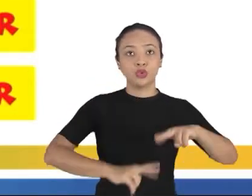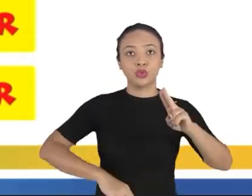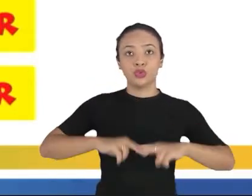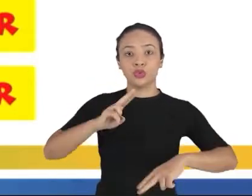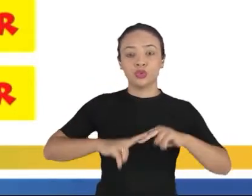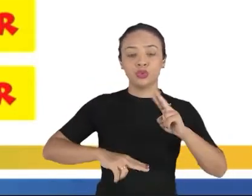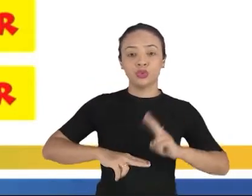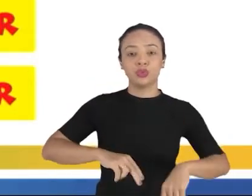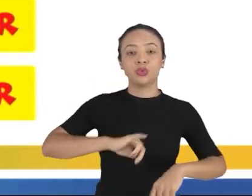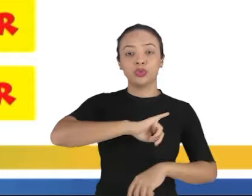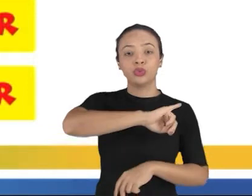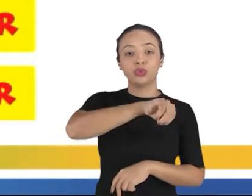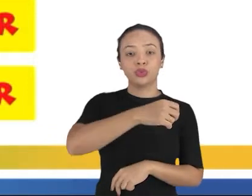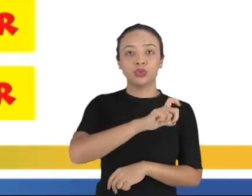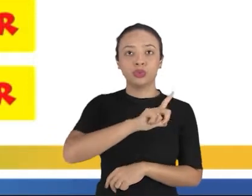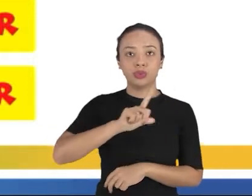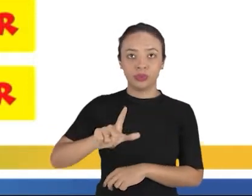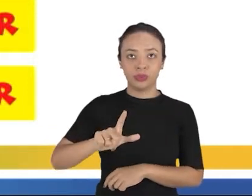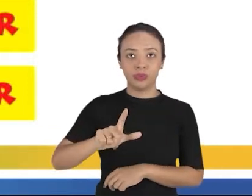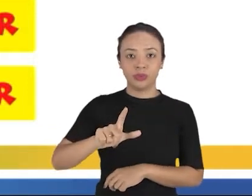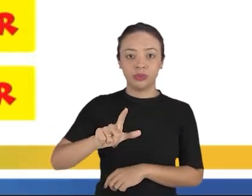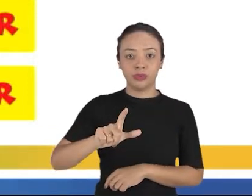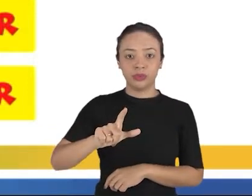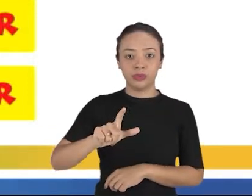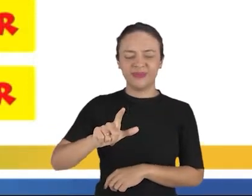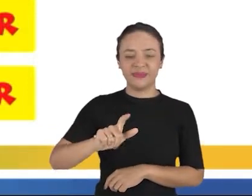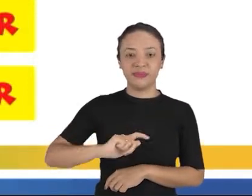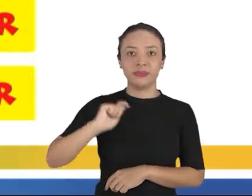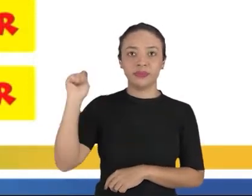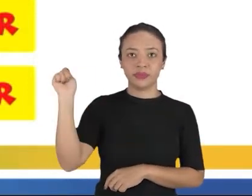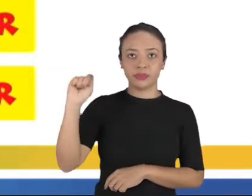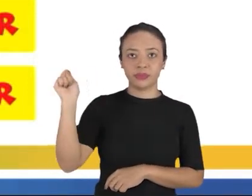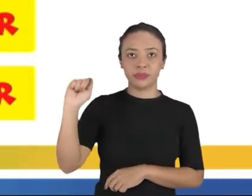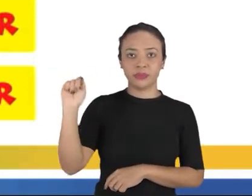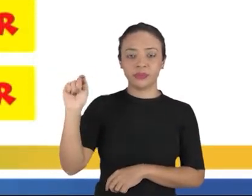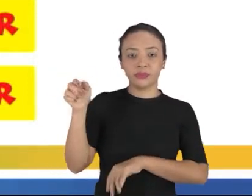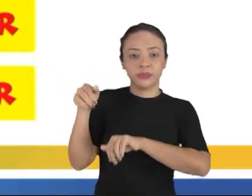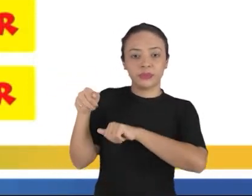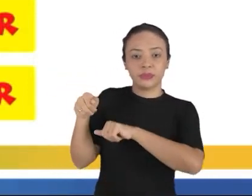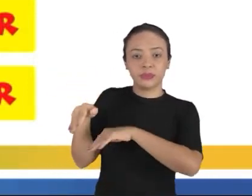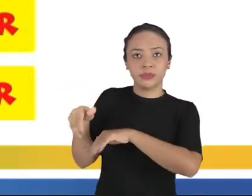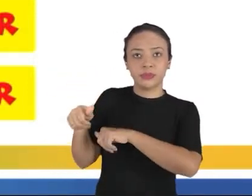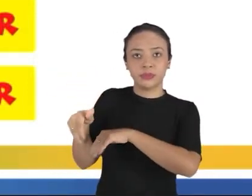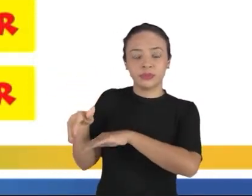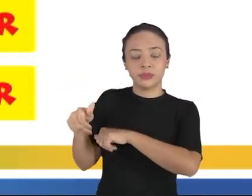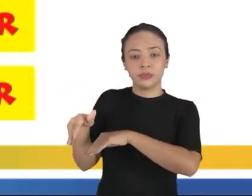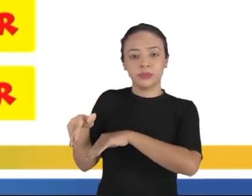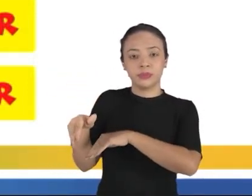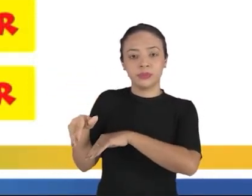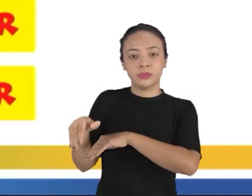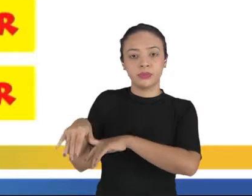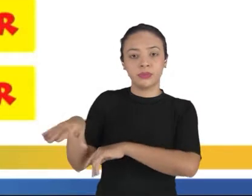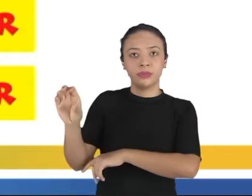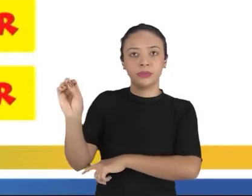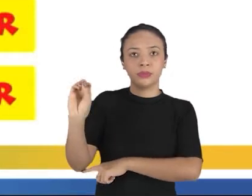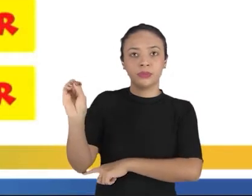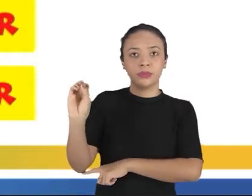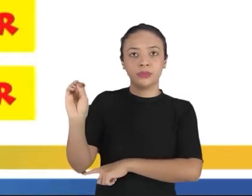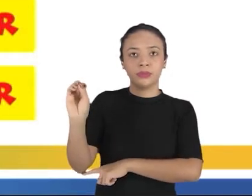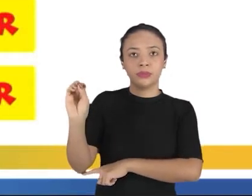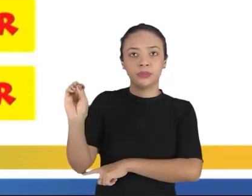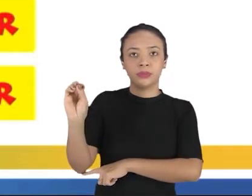June, July, August, September,